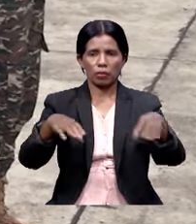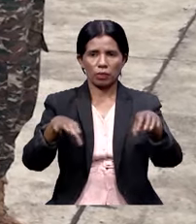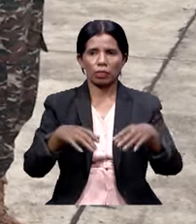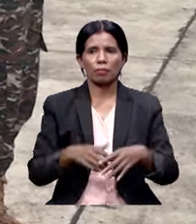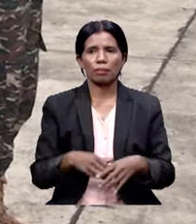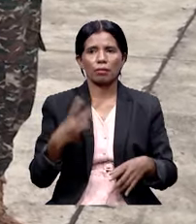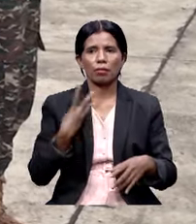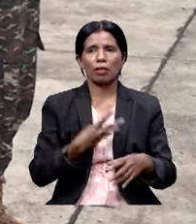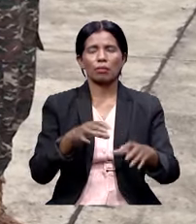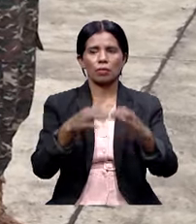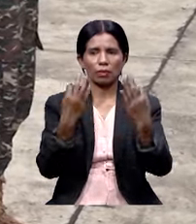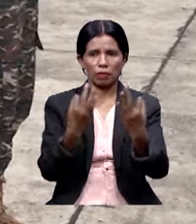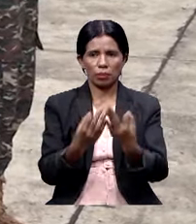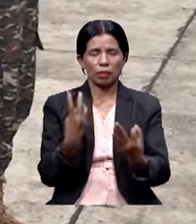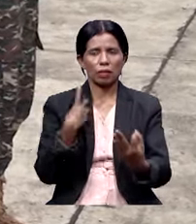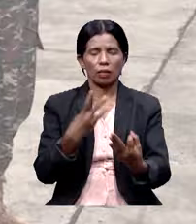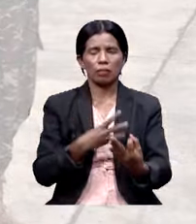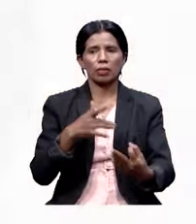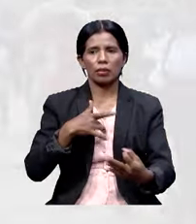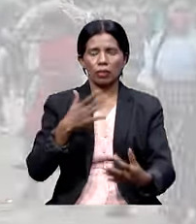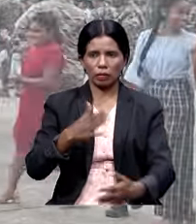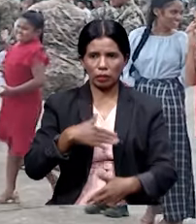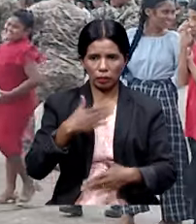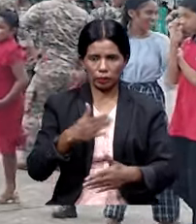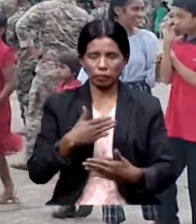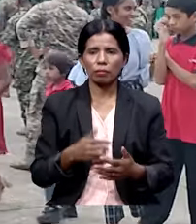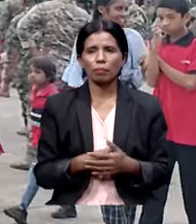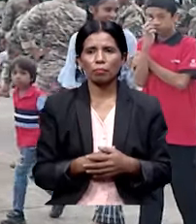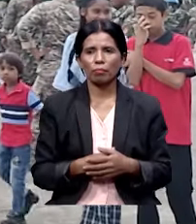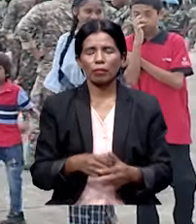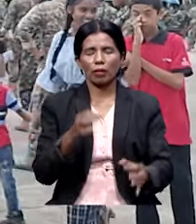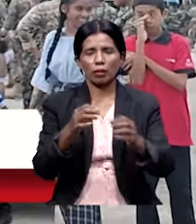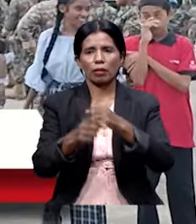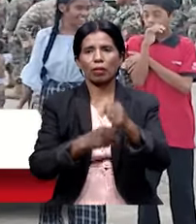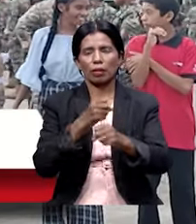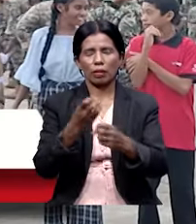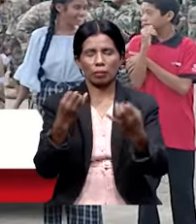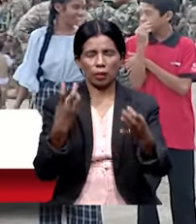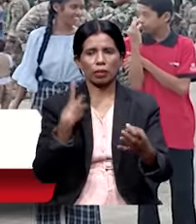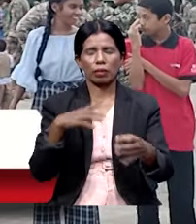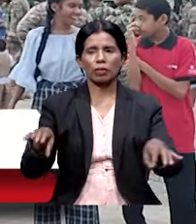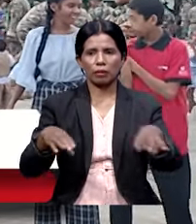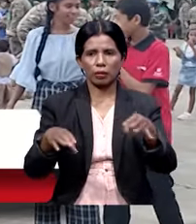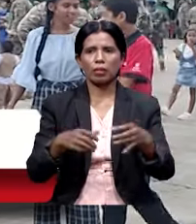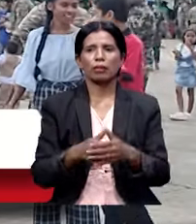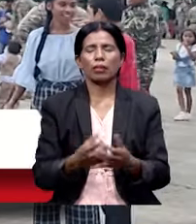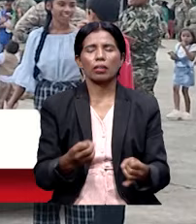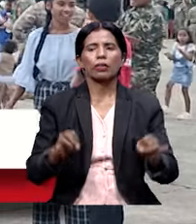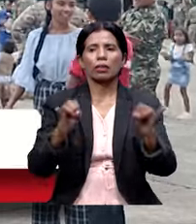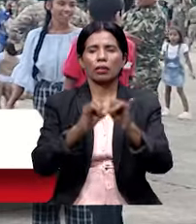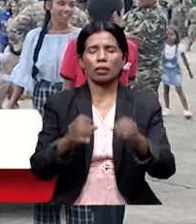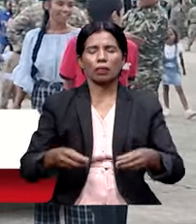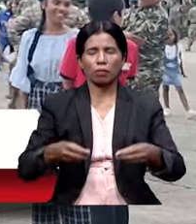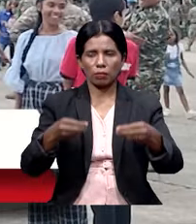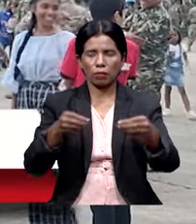a mi familia me senti contenti, mas que tiene un barrio de servicio, pero menos institución FF de Tele,